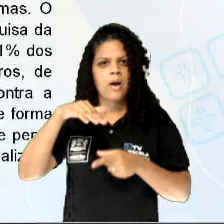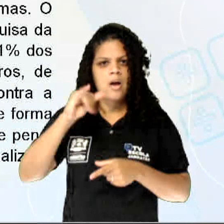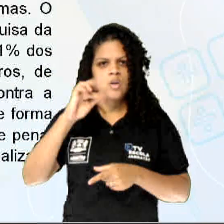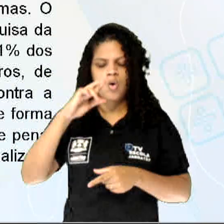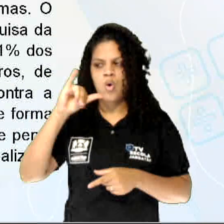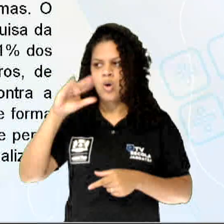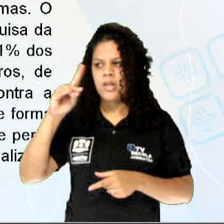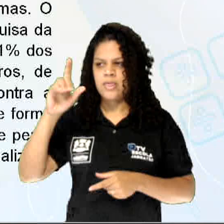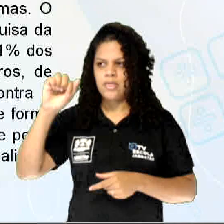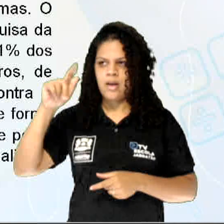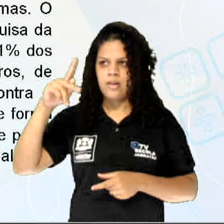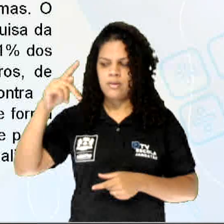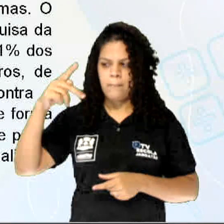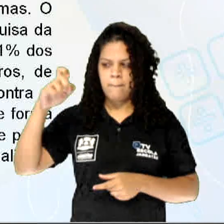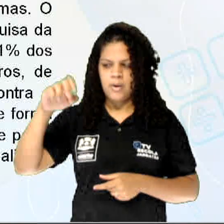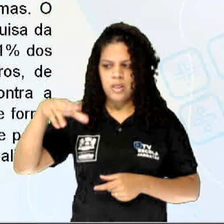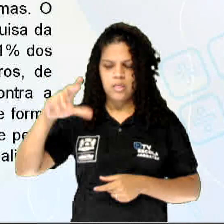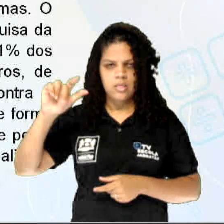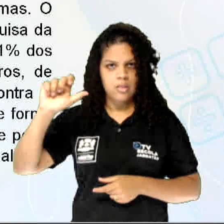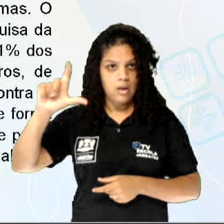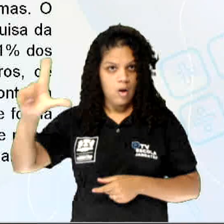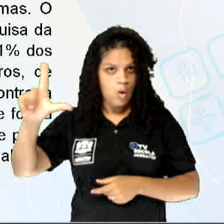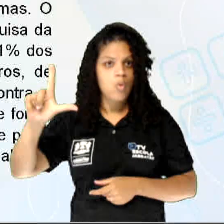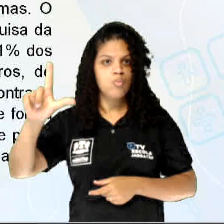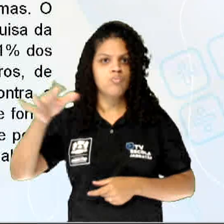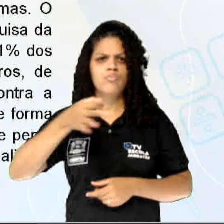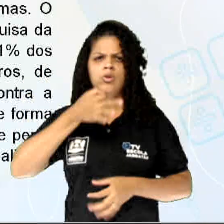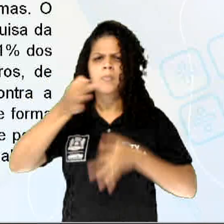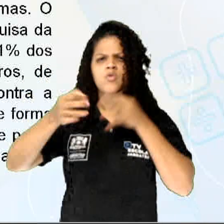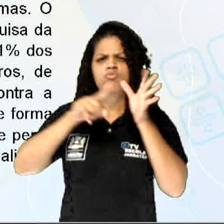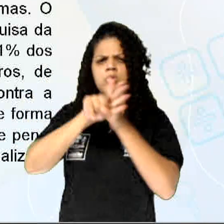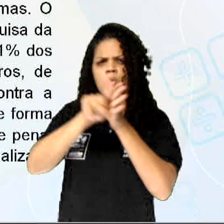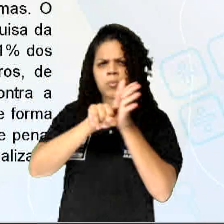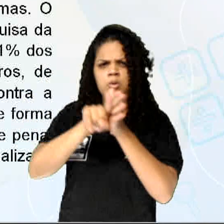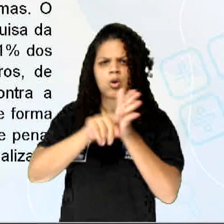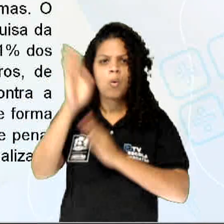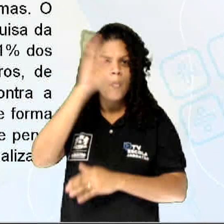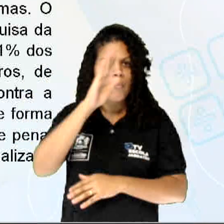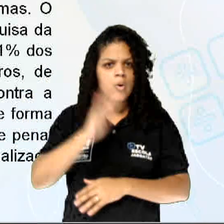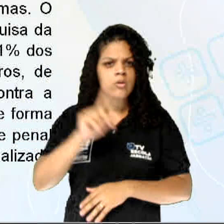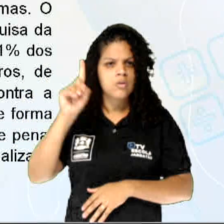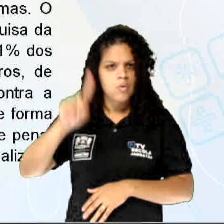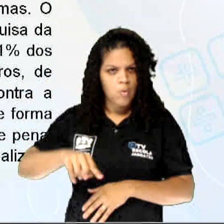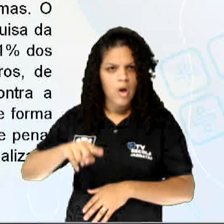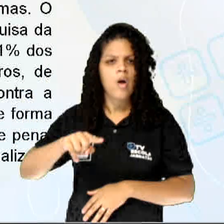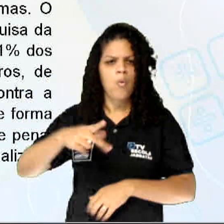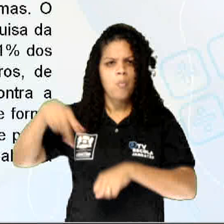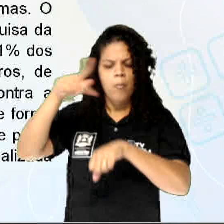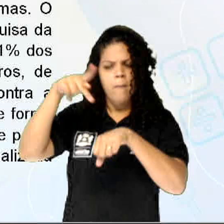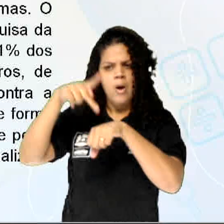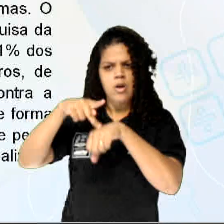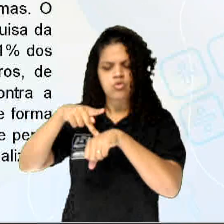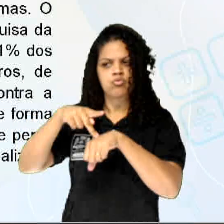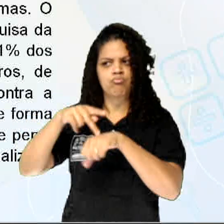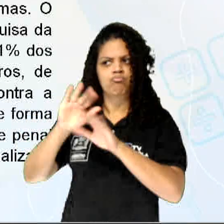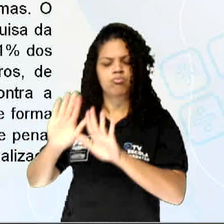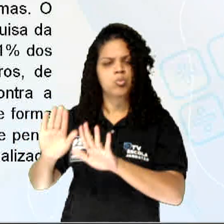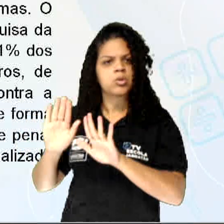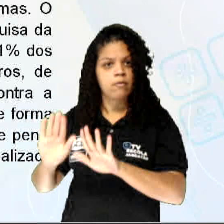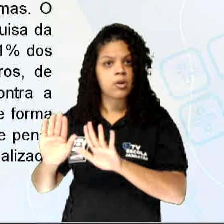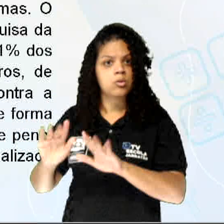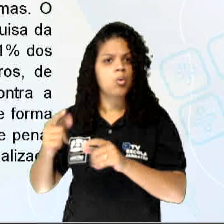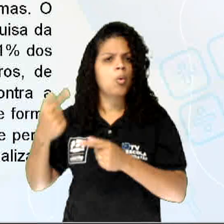julgar pelas pesquisas de opinião, o Brasil é um país majoritariamente conservador. Em 2013, o